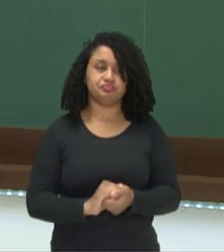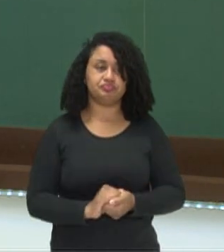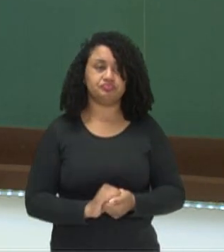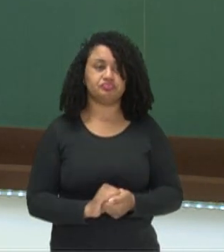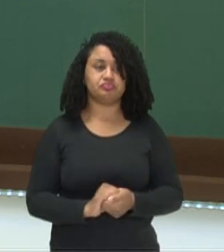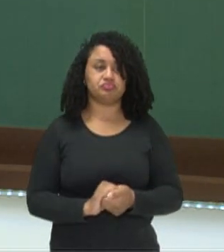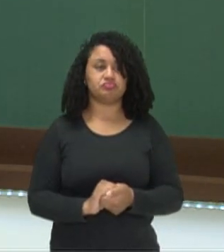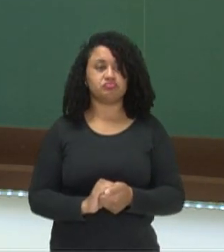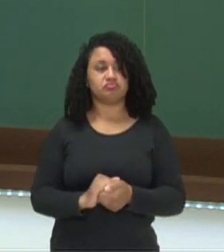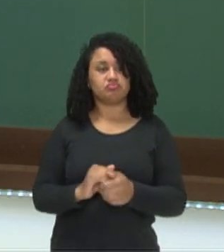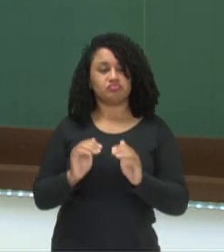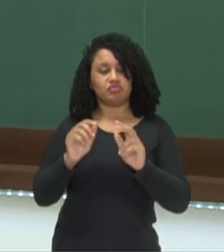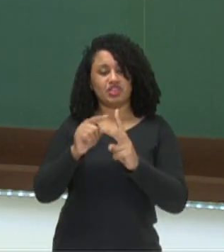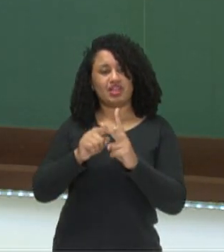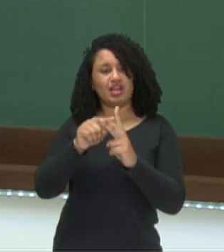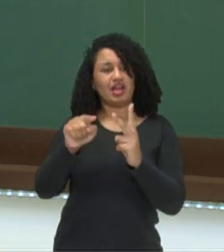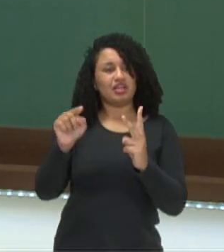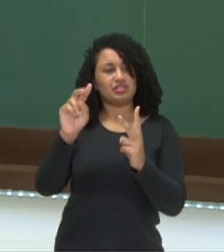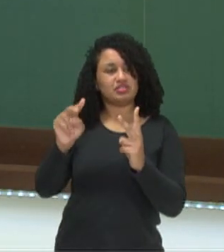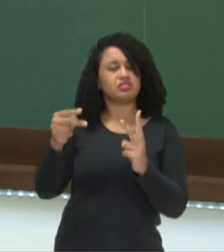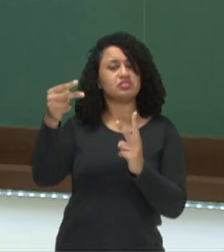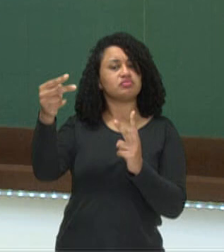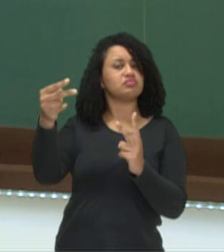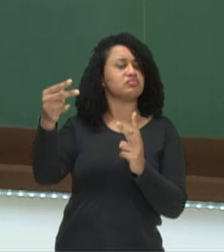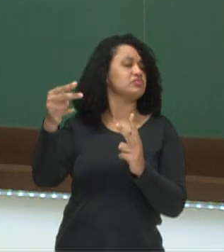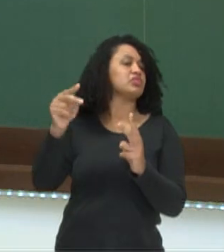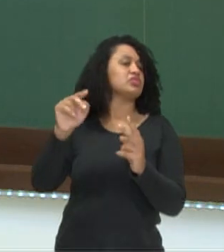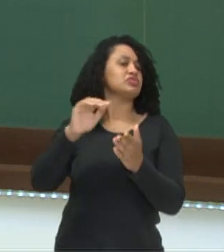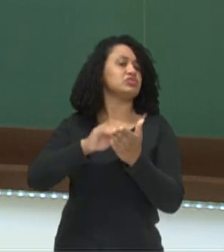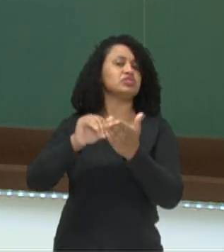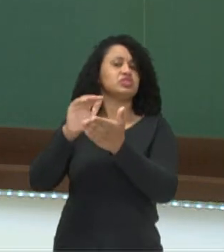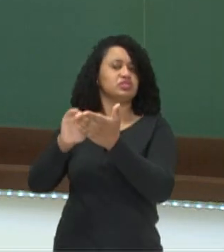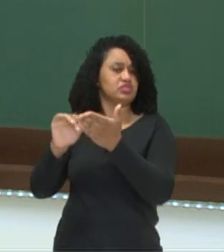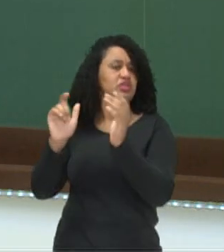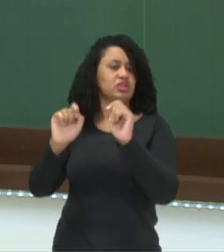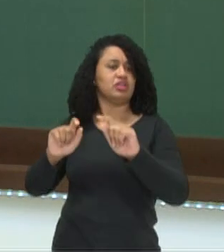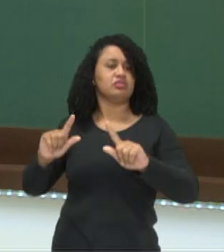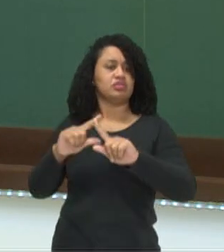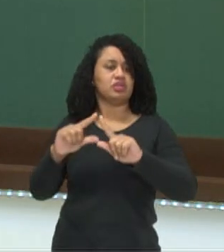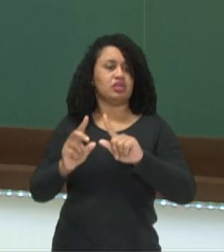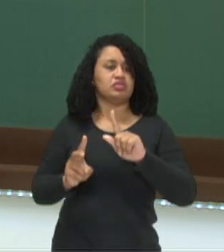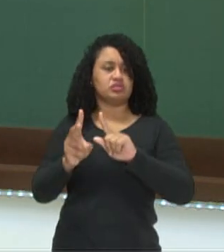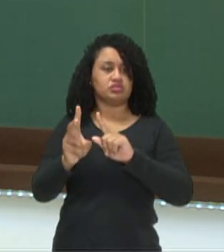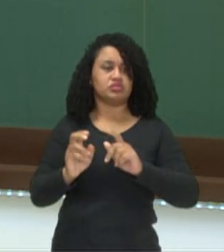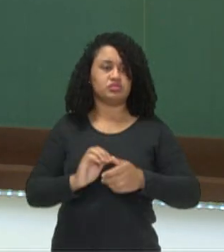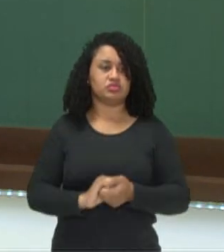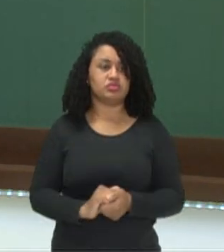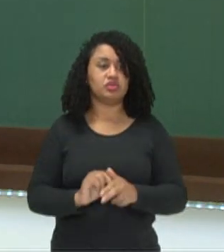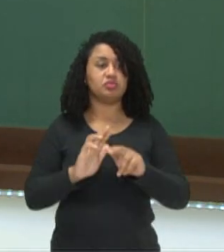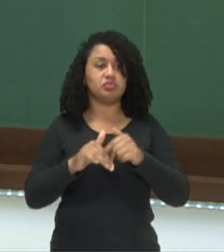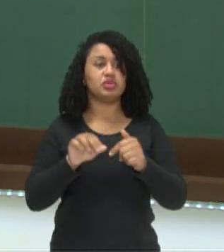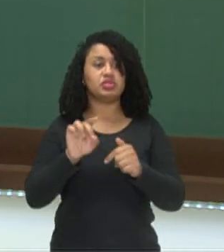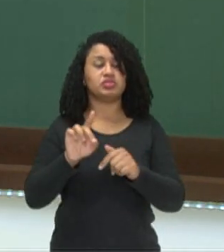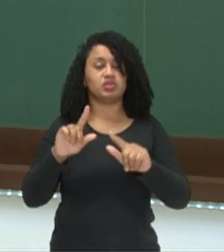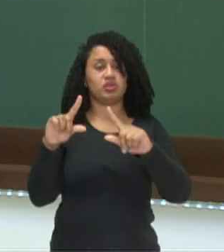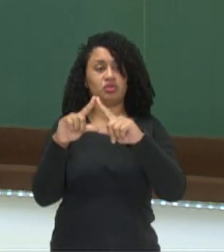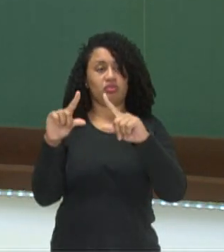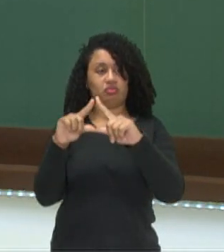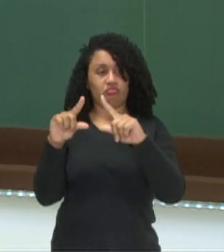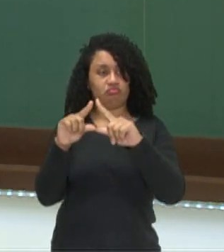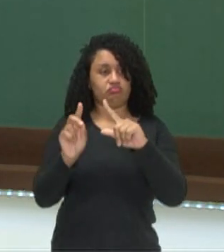Aqui, ó. Raiz ao quadrado, você simplifica, sobra só o delta. Por isso que aqui tá só o delta, ó, tá